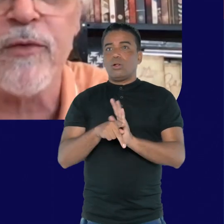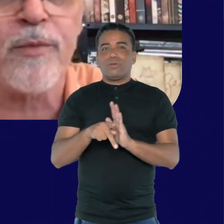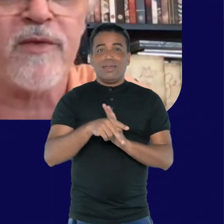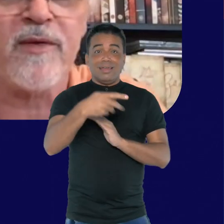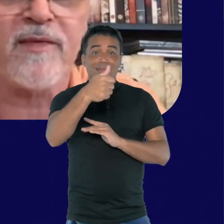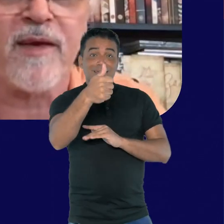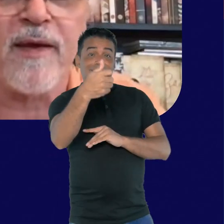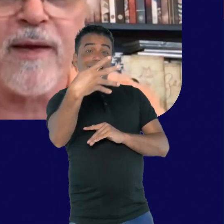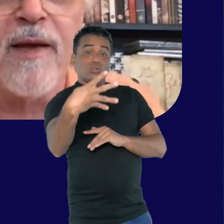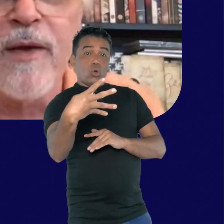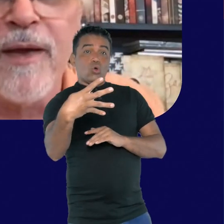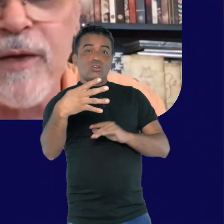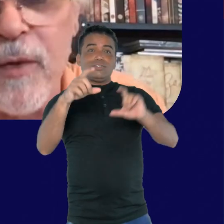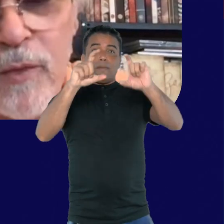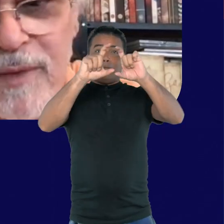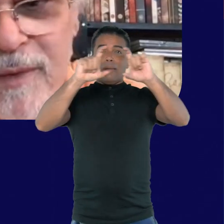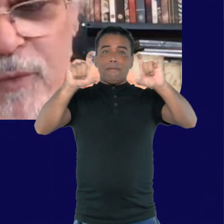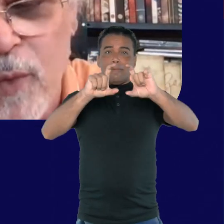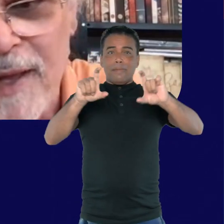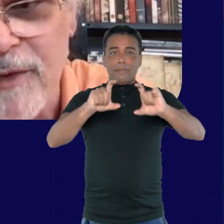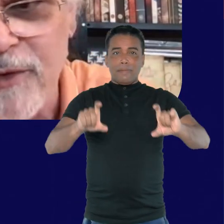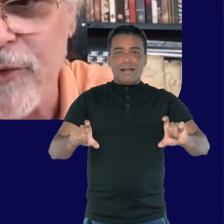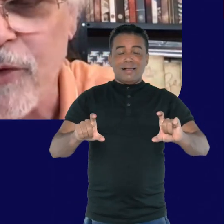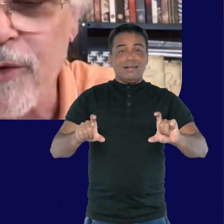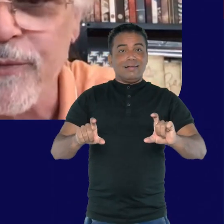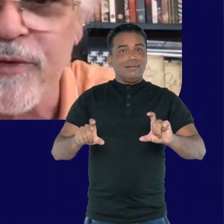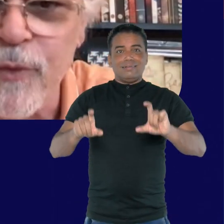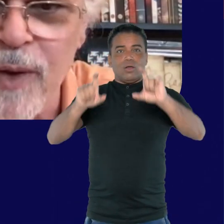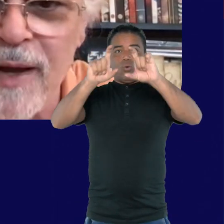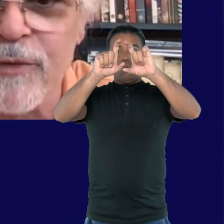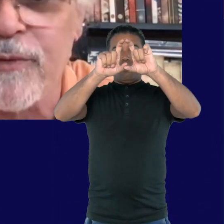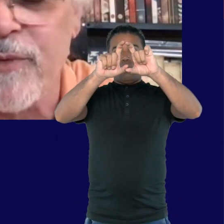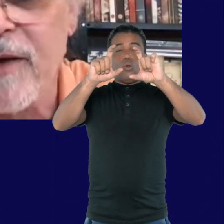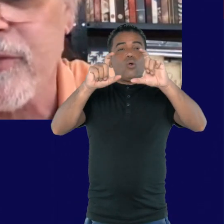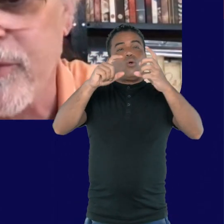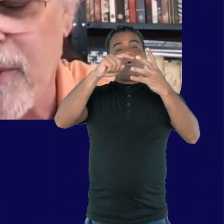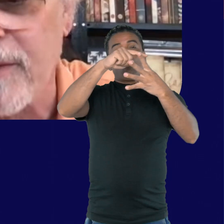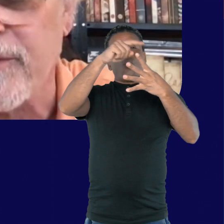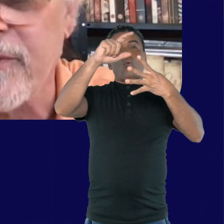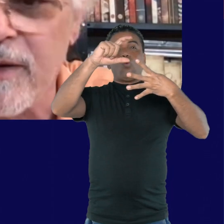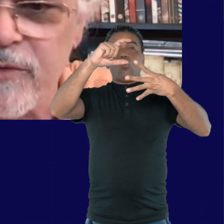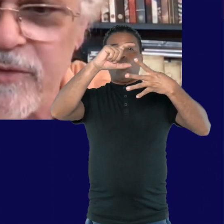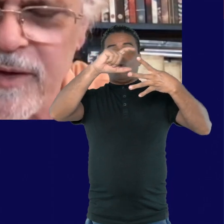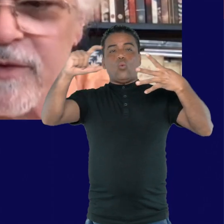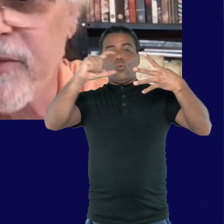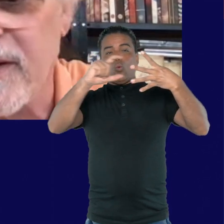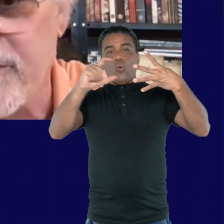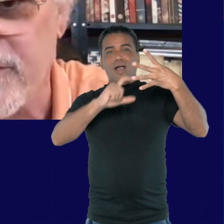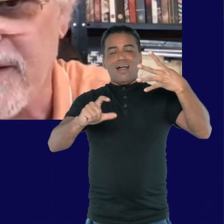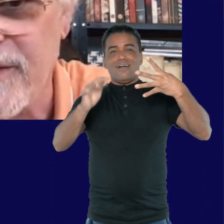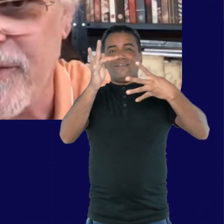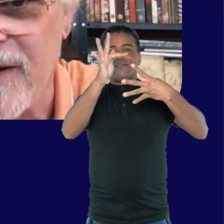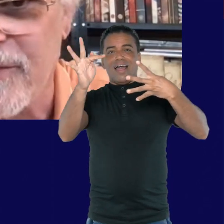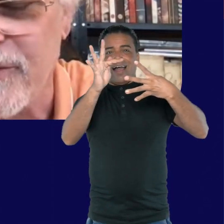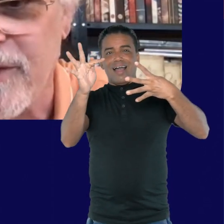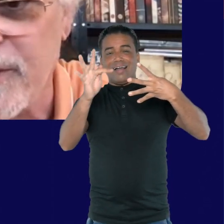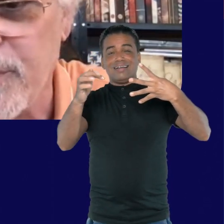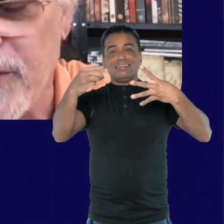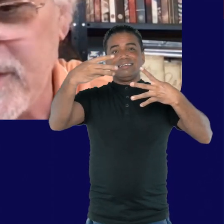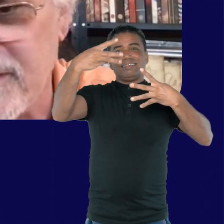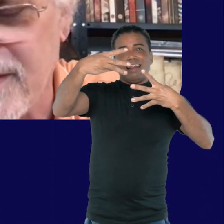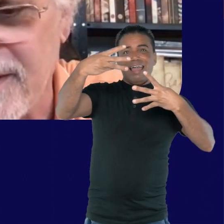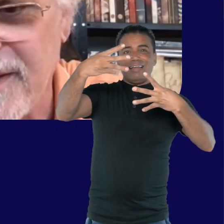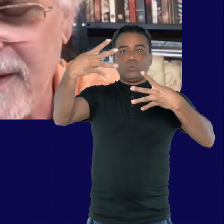versos, mas não precisa ser 4 estrofes, 4 versos, 4 versos, 3 versos, 3 versos.